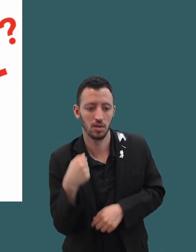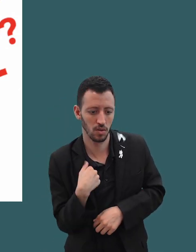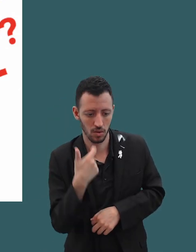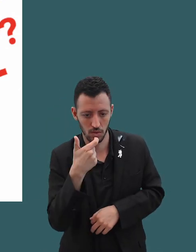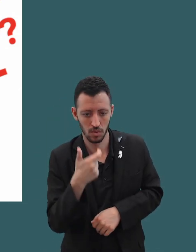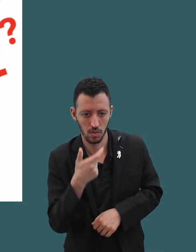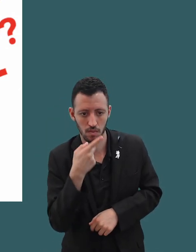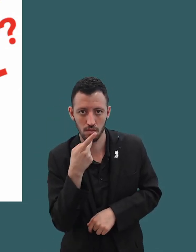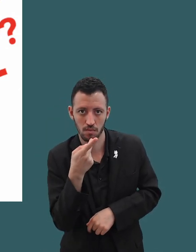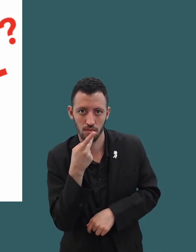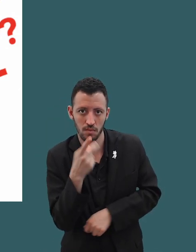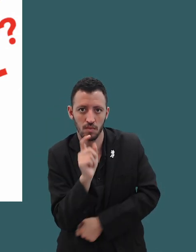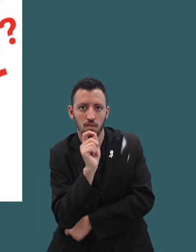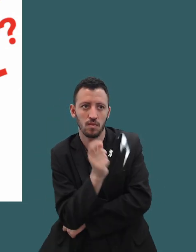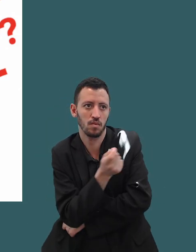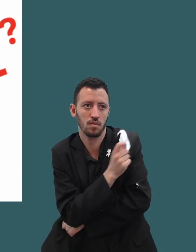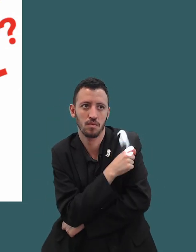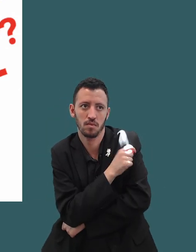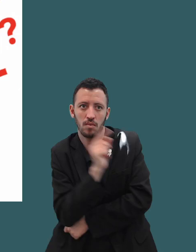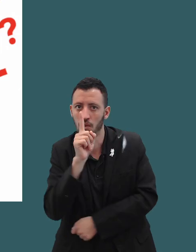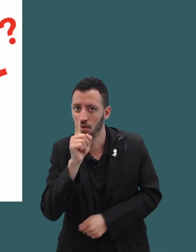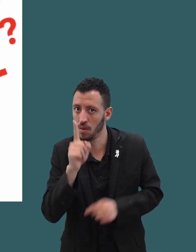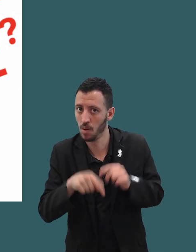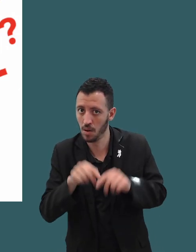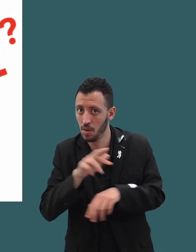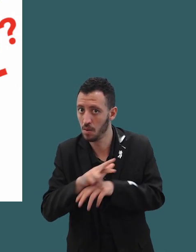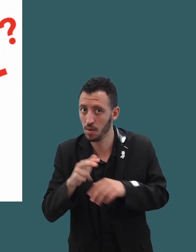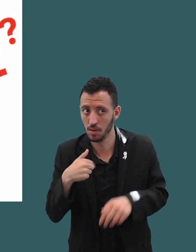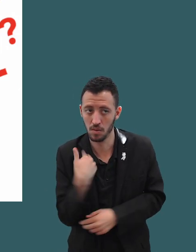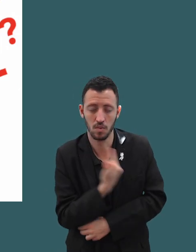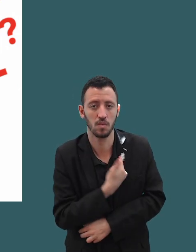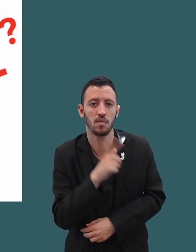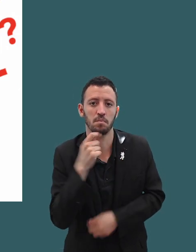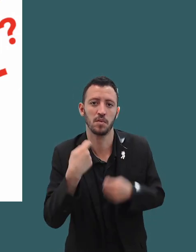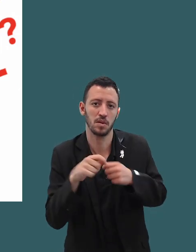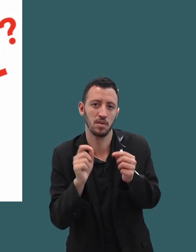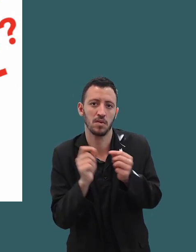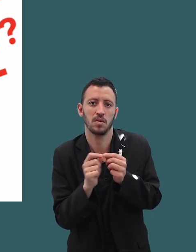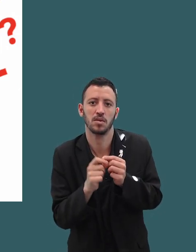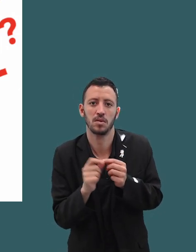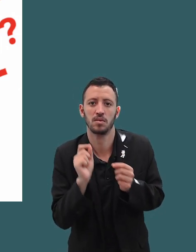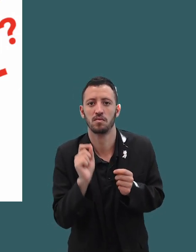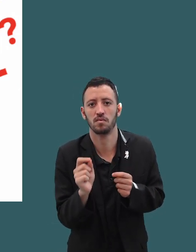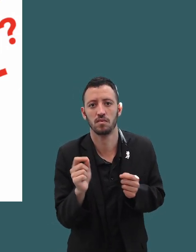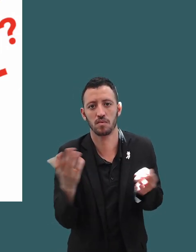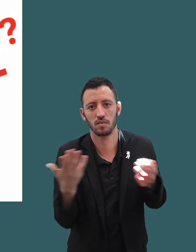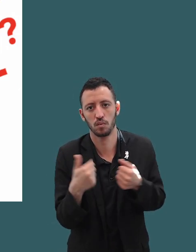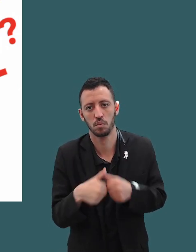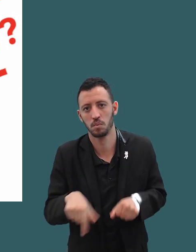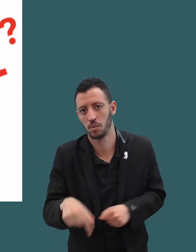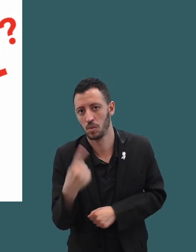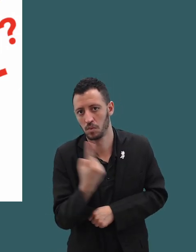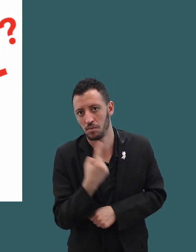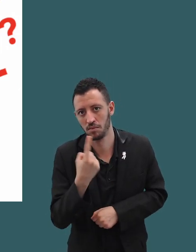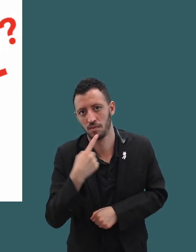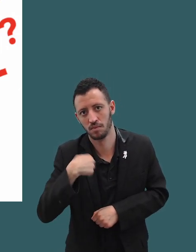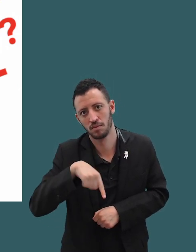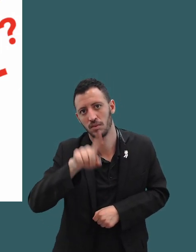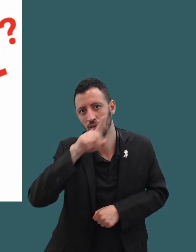falando? Vacina não é uma coisa que a gente tem que fazer. É uma grande conspiração. Vejam só. Isso